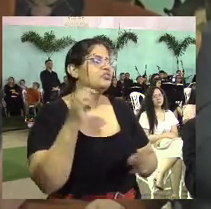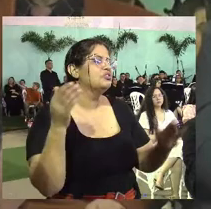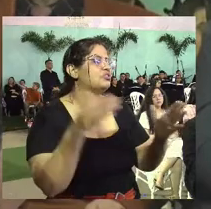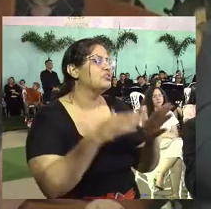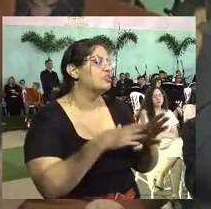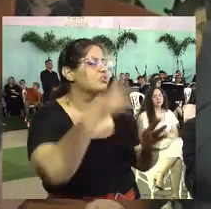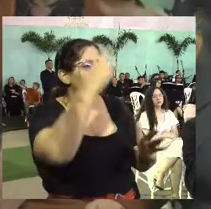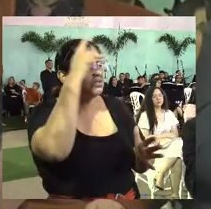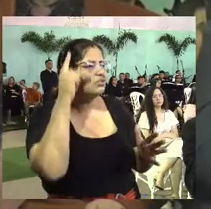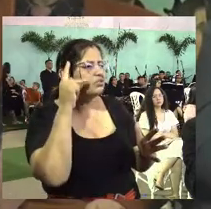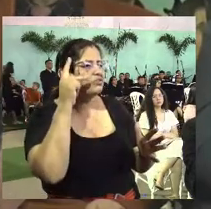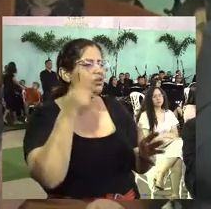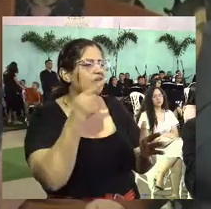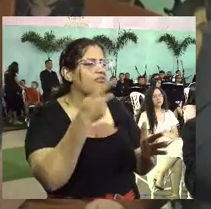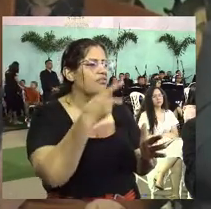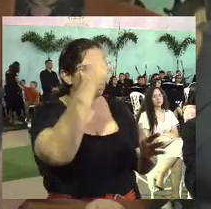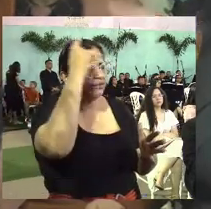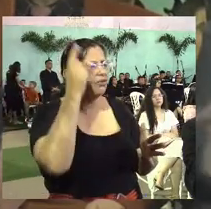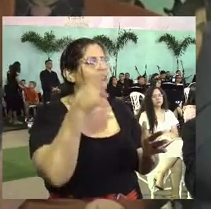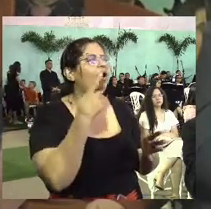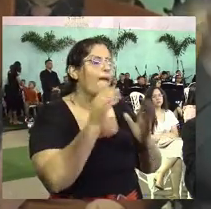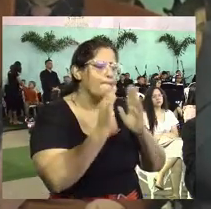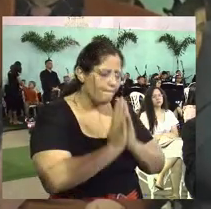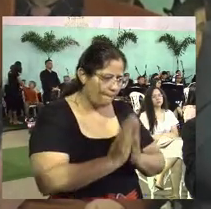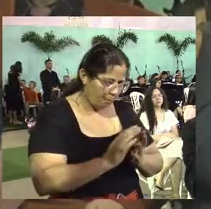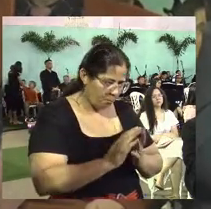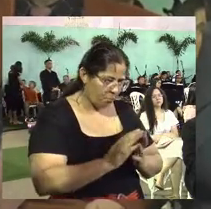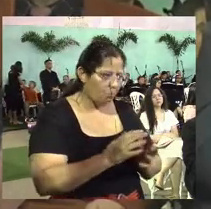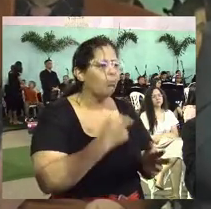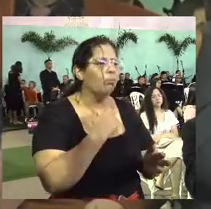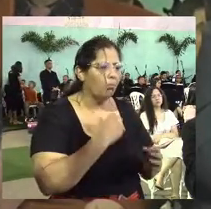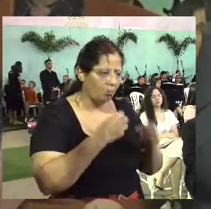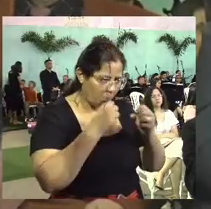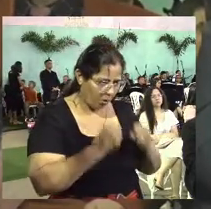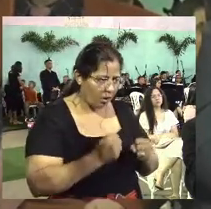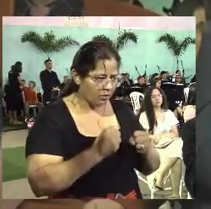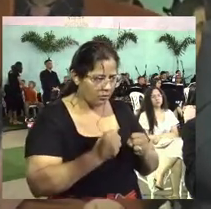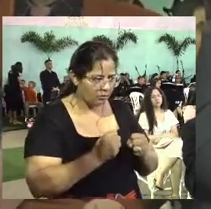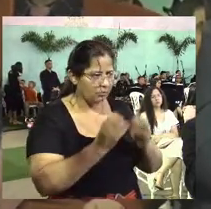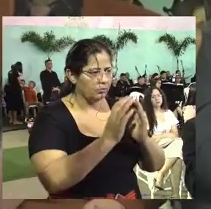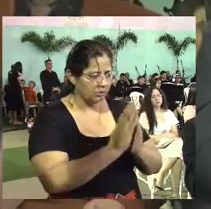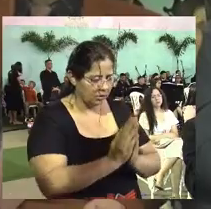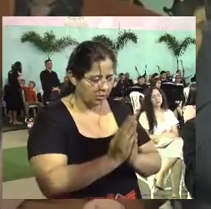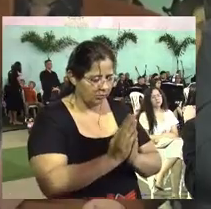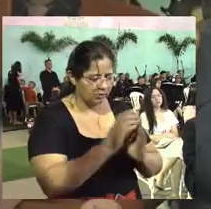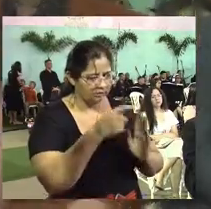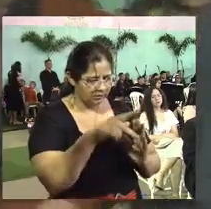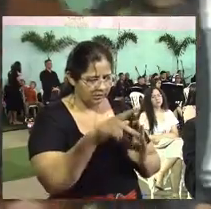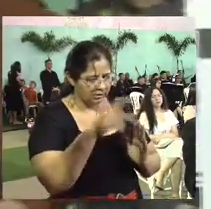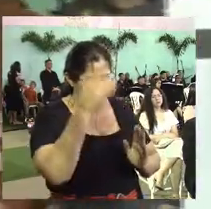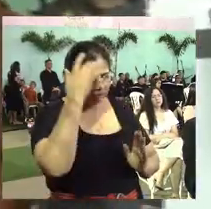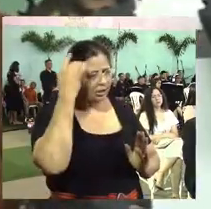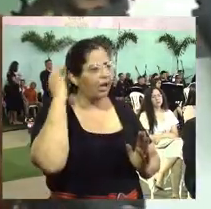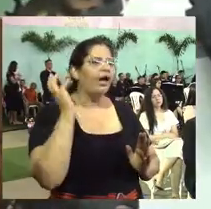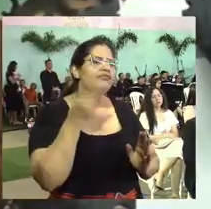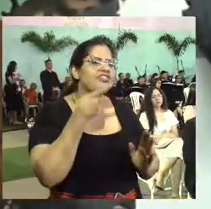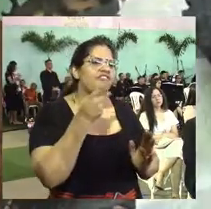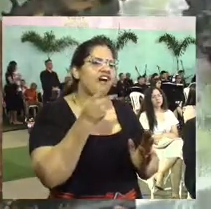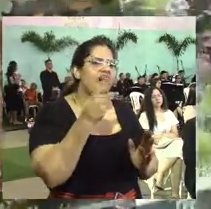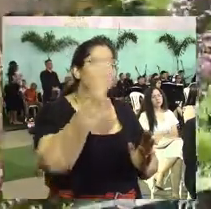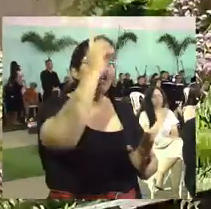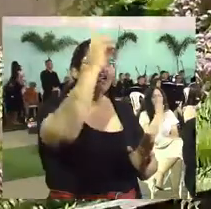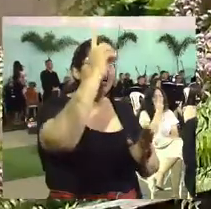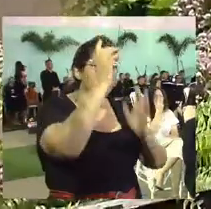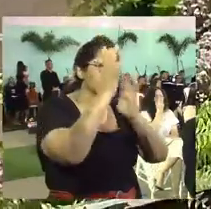for você diz posso orar por você pergunta posso orar e vai dizer pode oração Diga para ele Jesus é o caminho a verdade